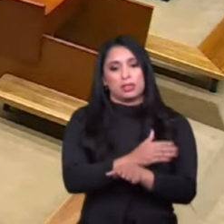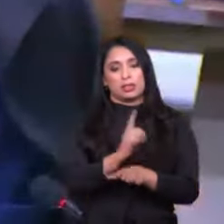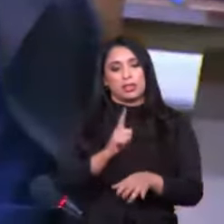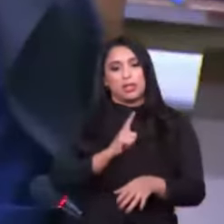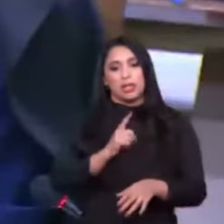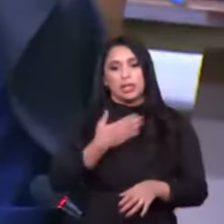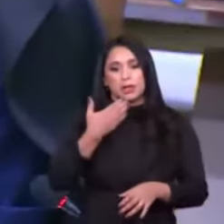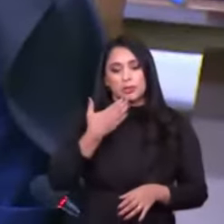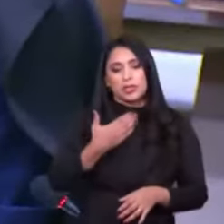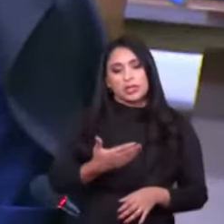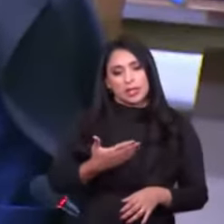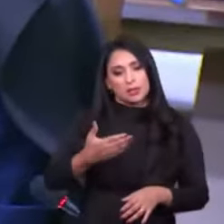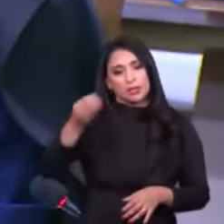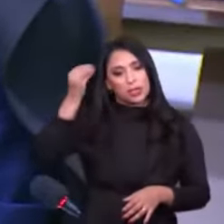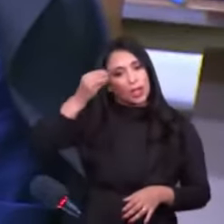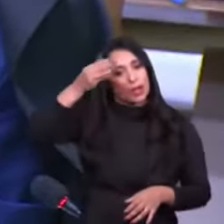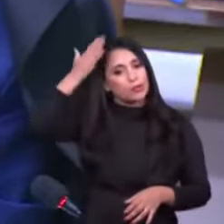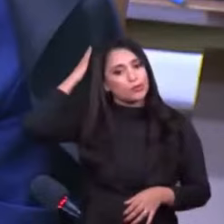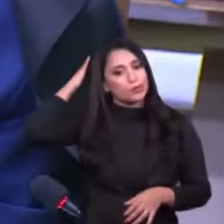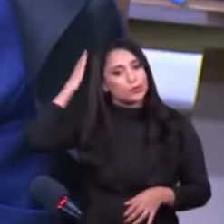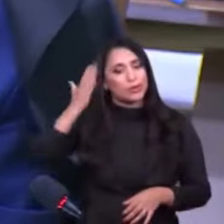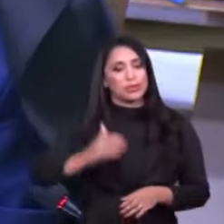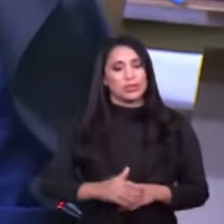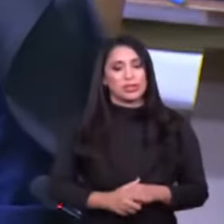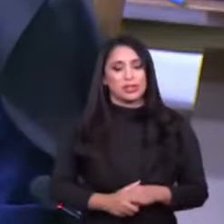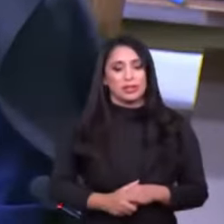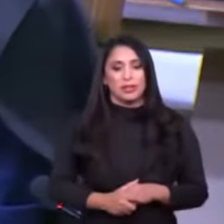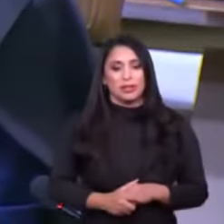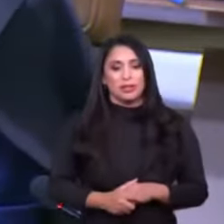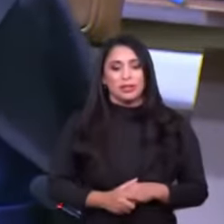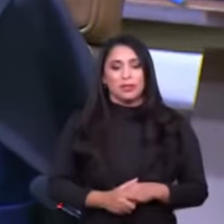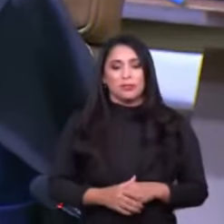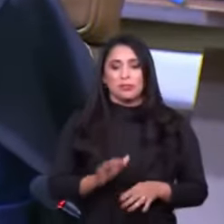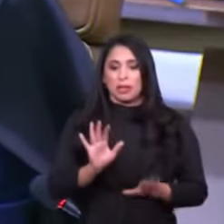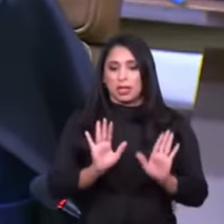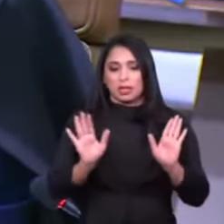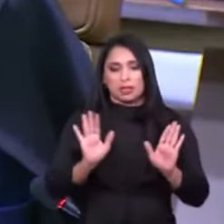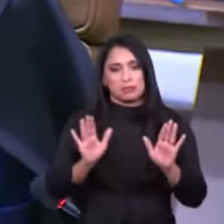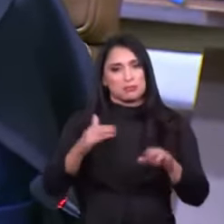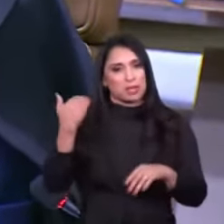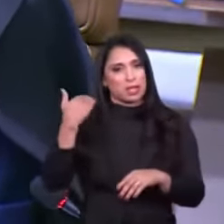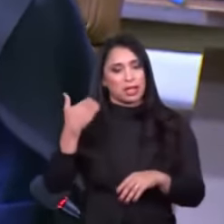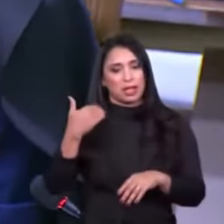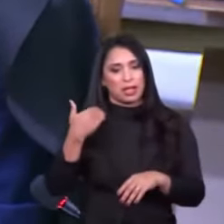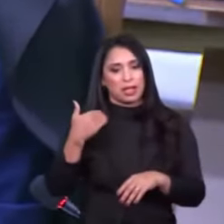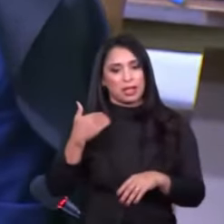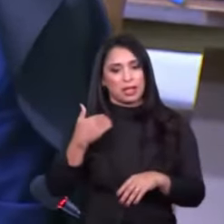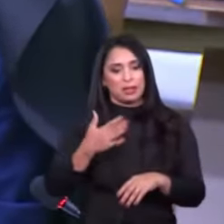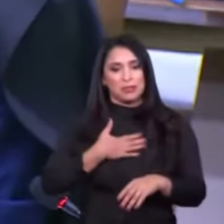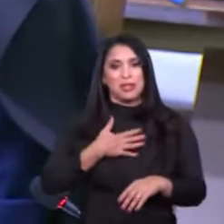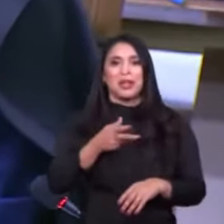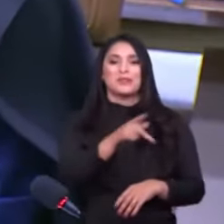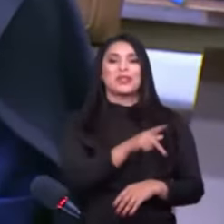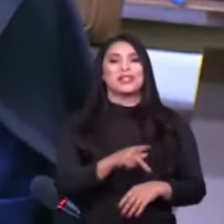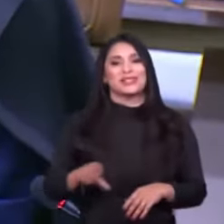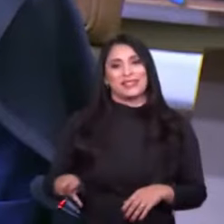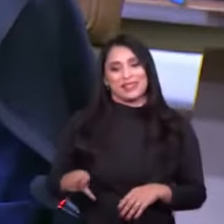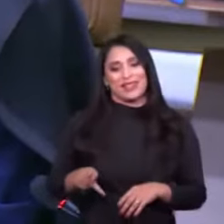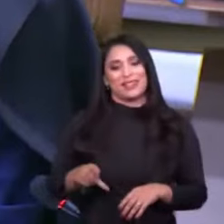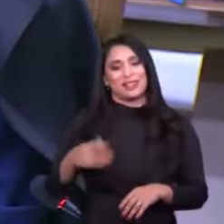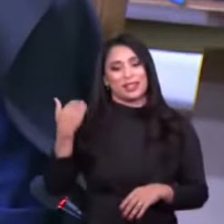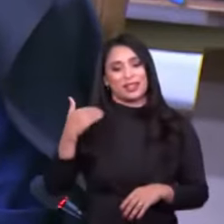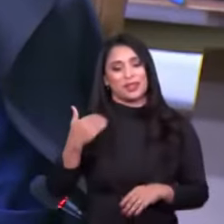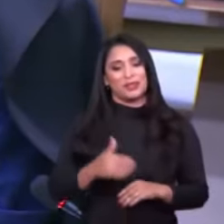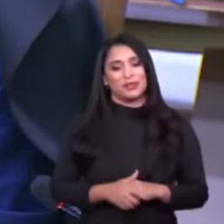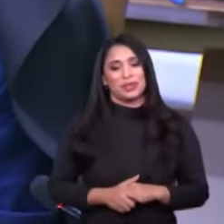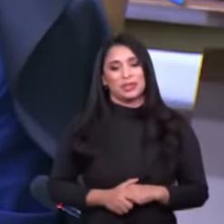ministro Fux, sem prejuízo da antecipação da nossa presidente, minha eterna presidente, ministra. Eu peço licença